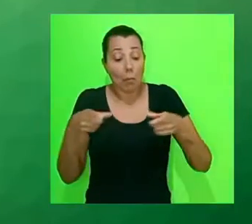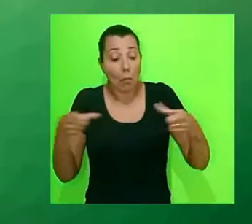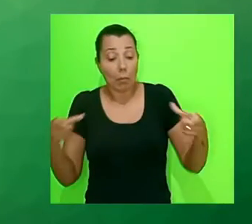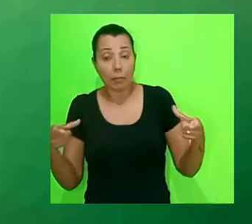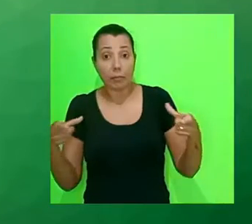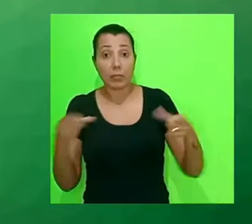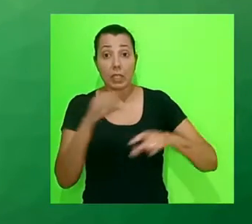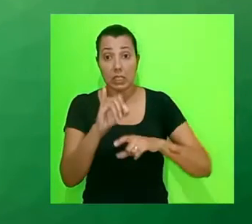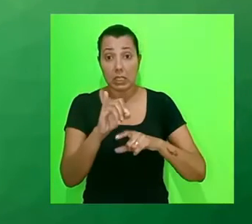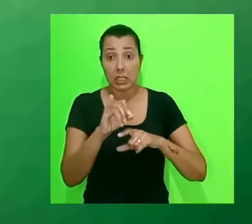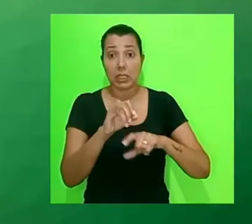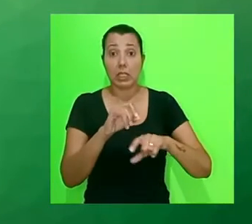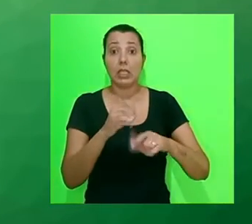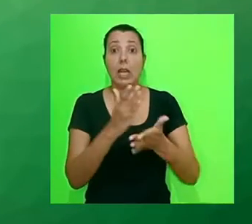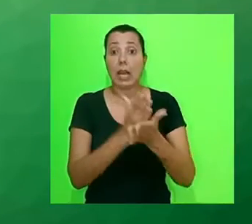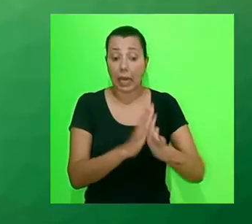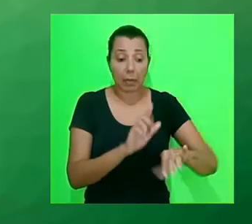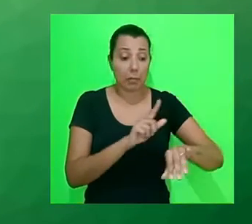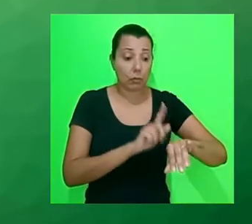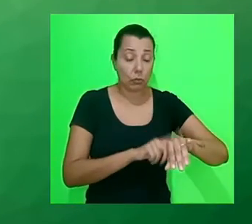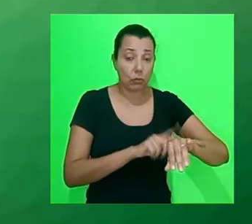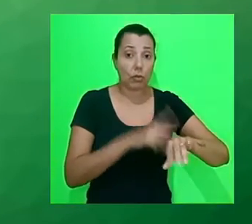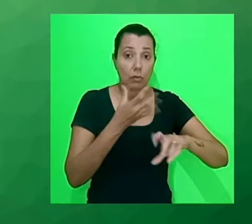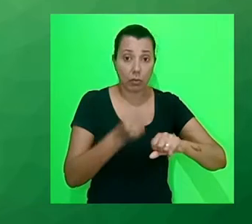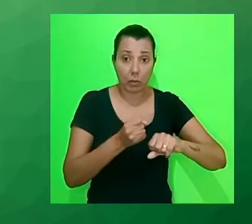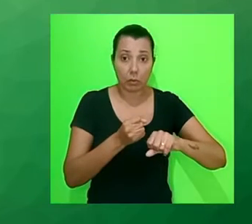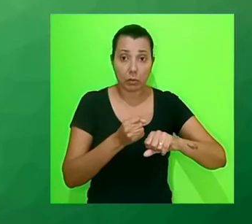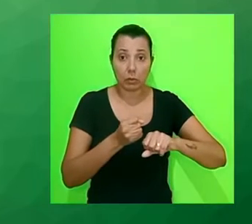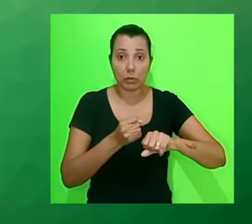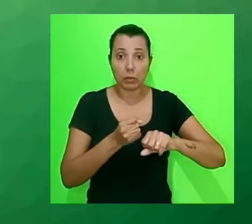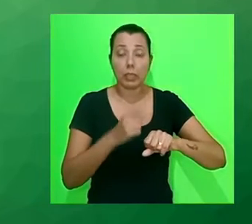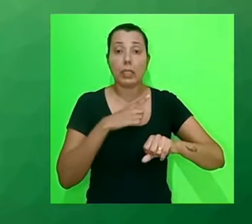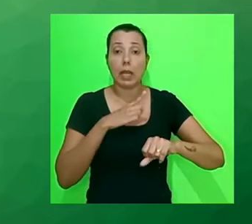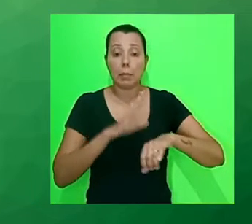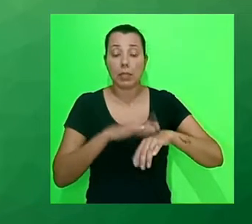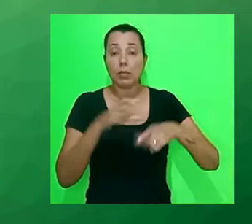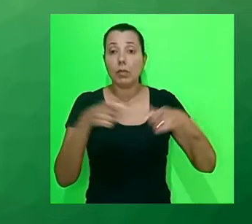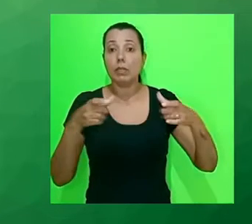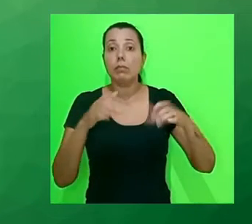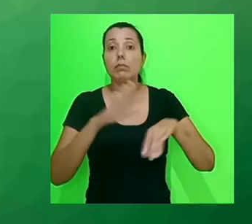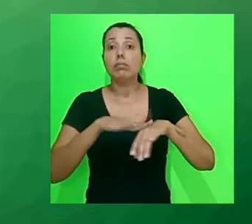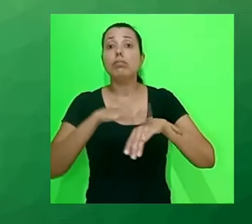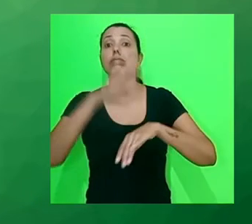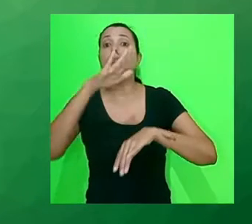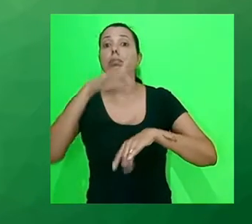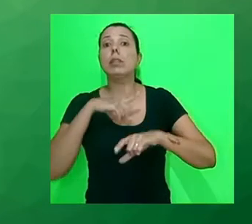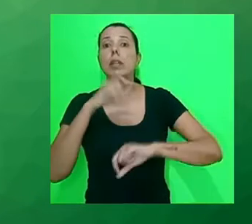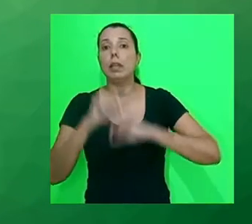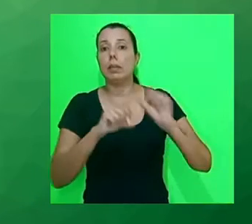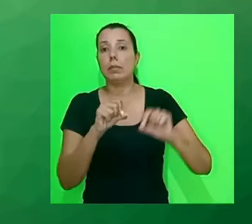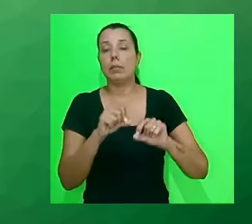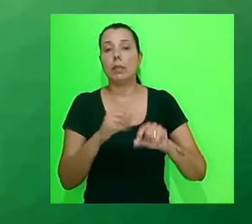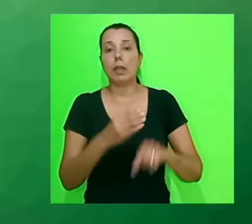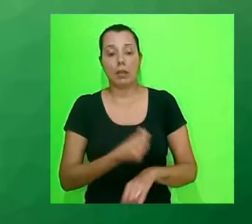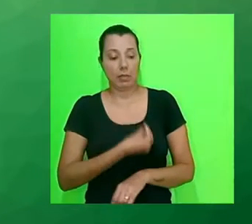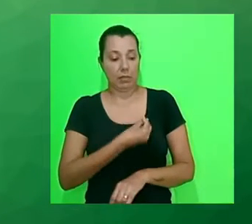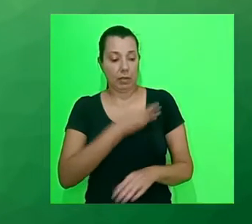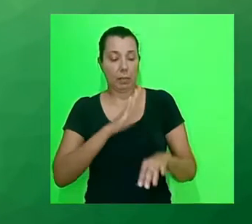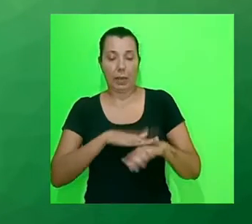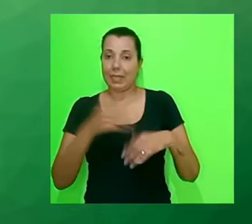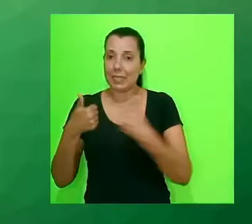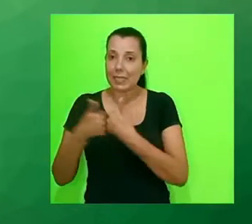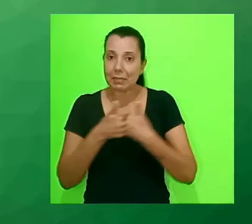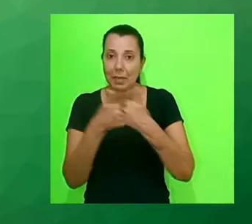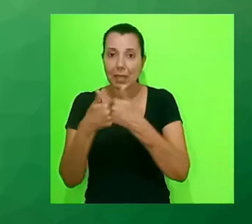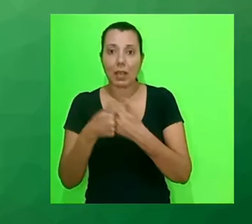ainda de mais risco e de mais fragilidade. Uma outra questão também que eu considero importante a gente destacar é